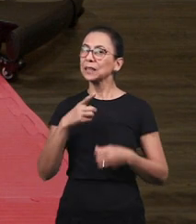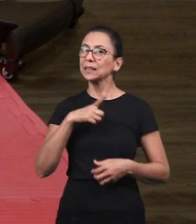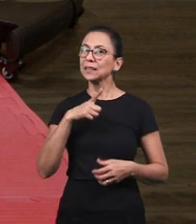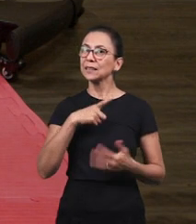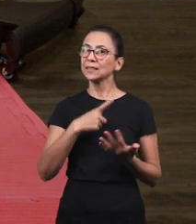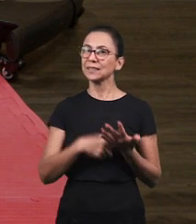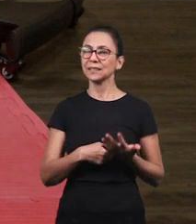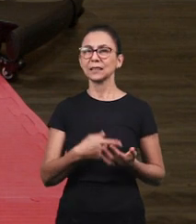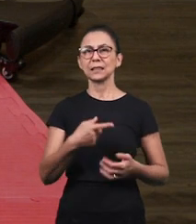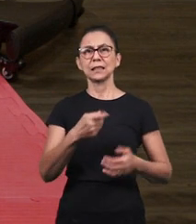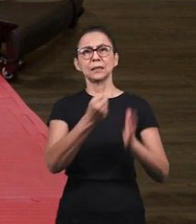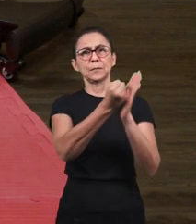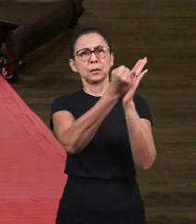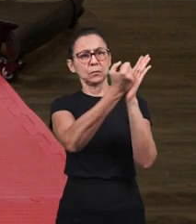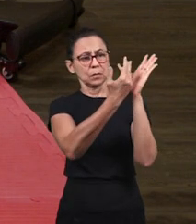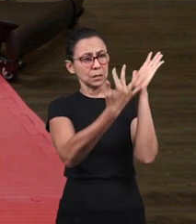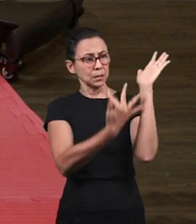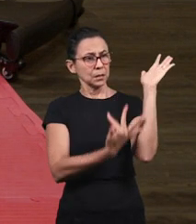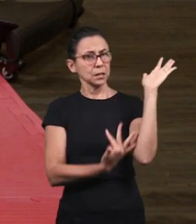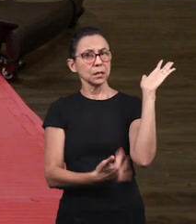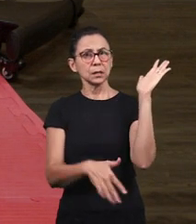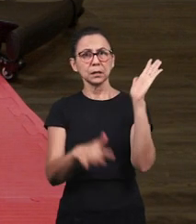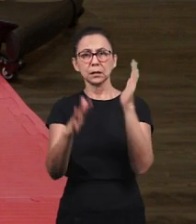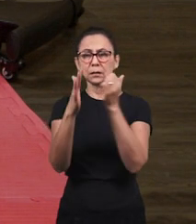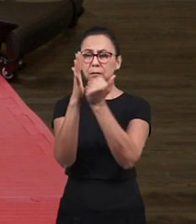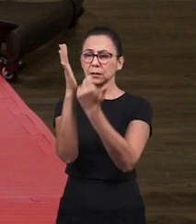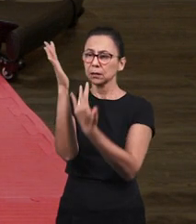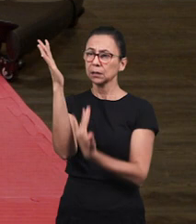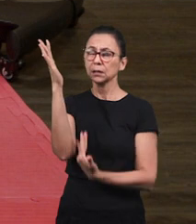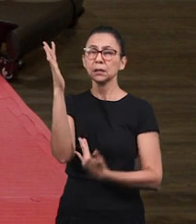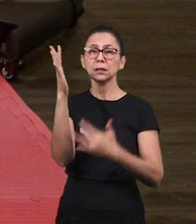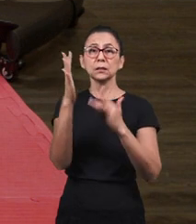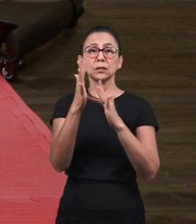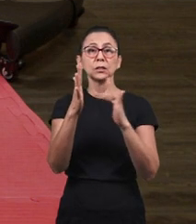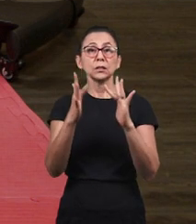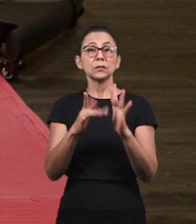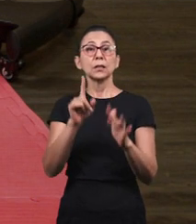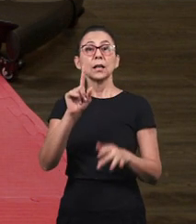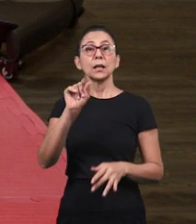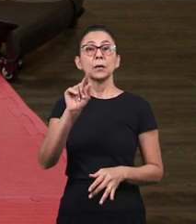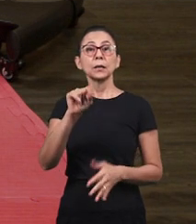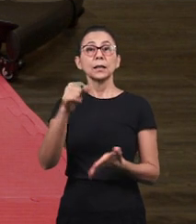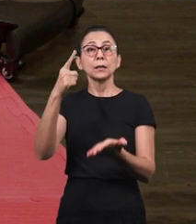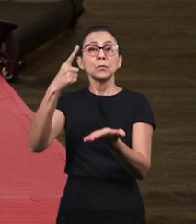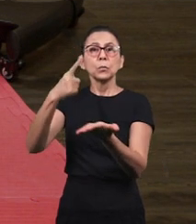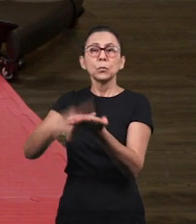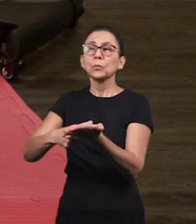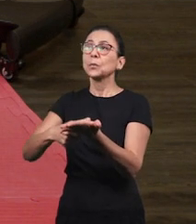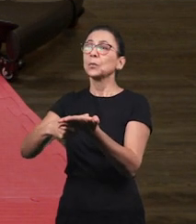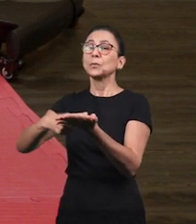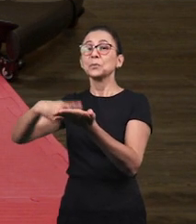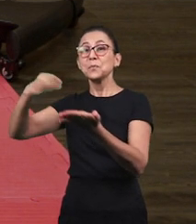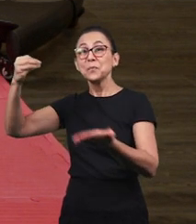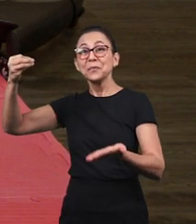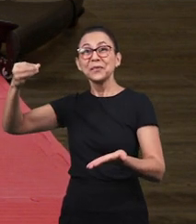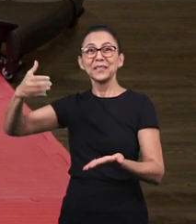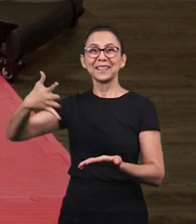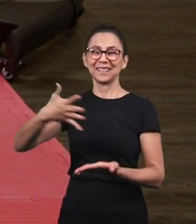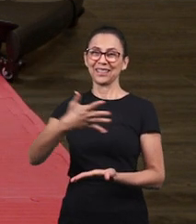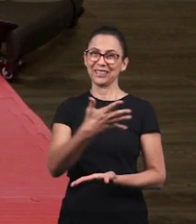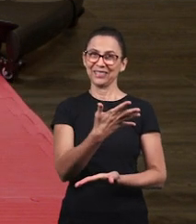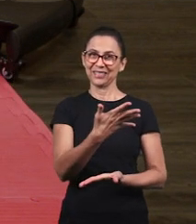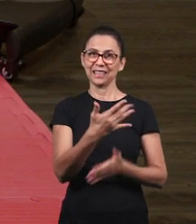de Jesus. O sangue de Jesus é o sangue de uma nova aliança. E se